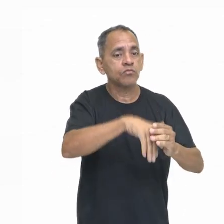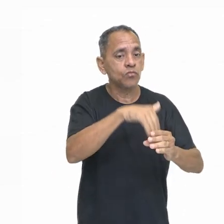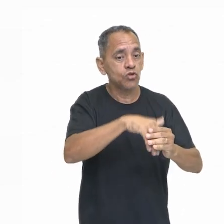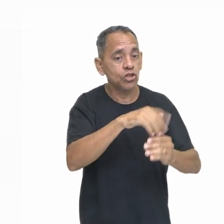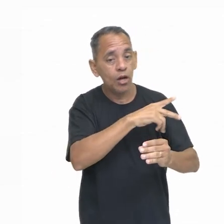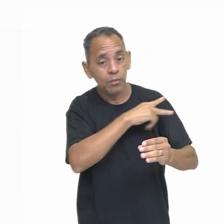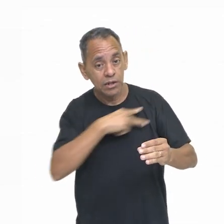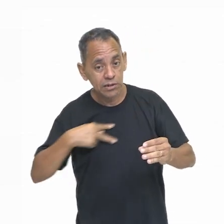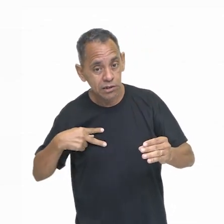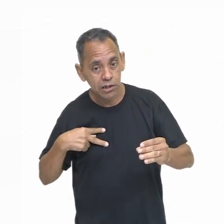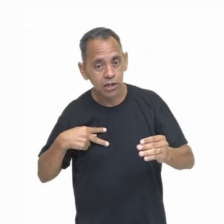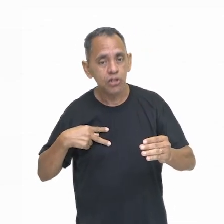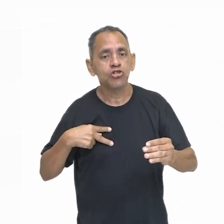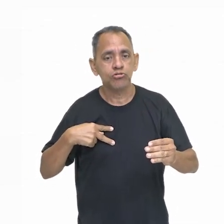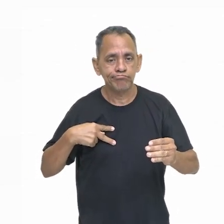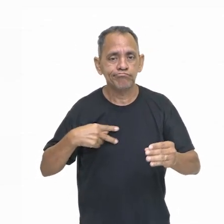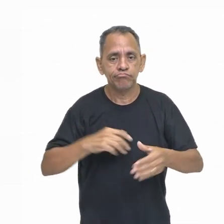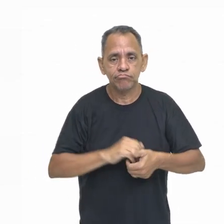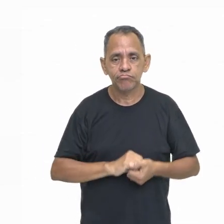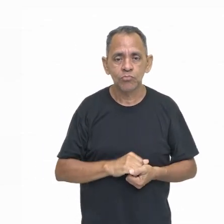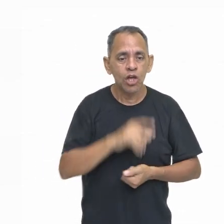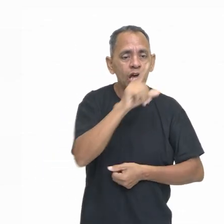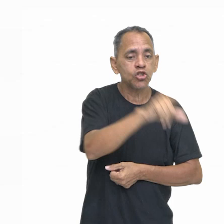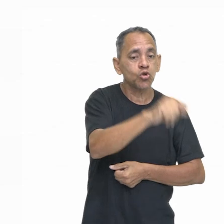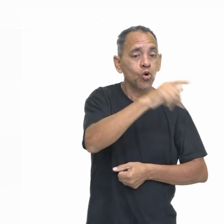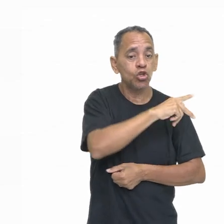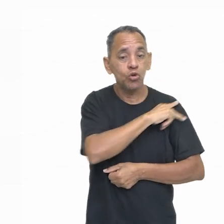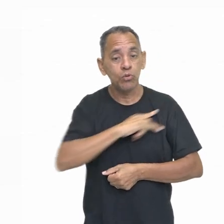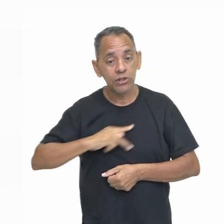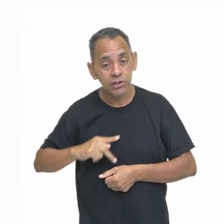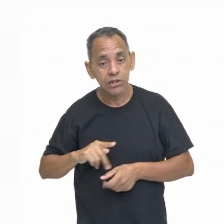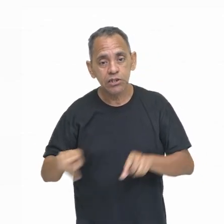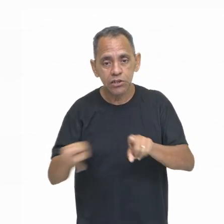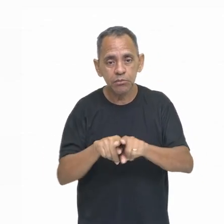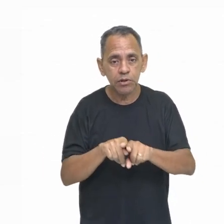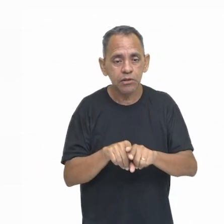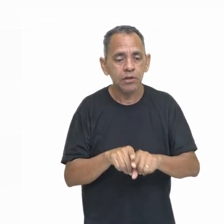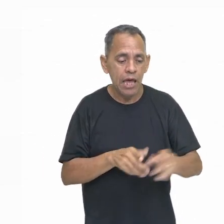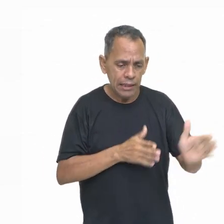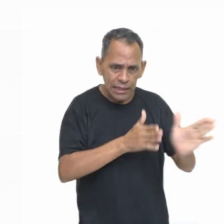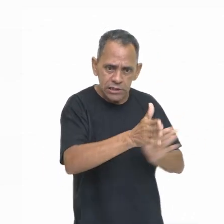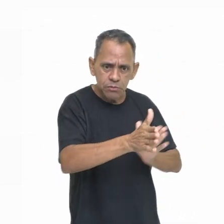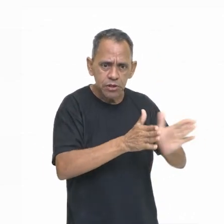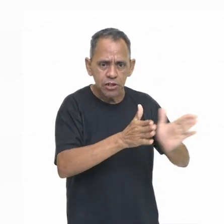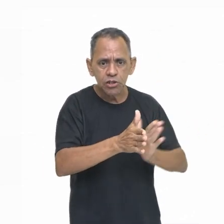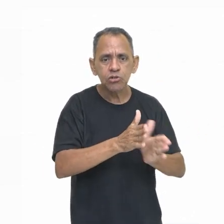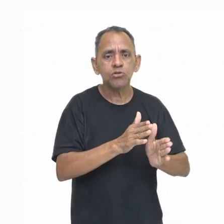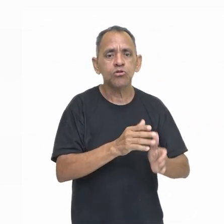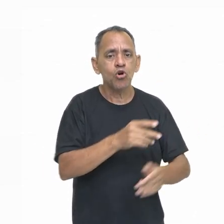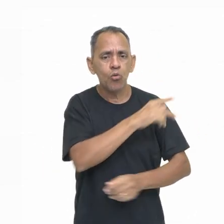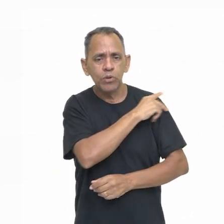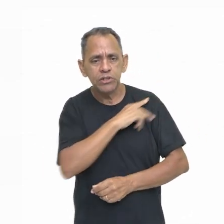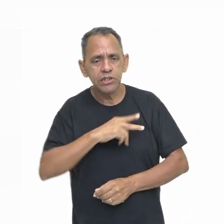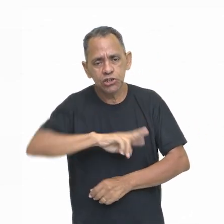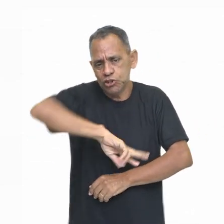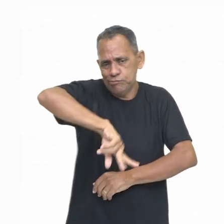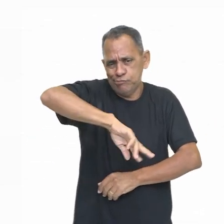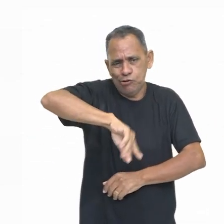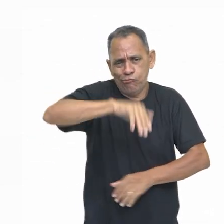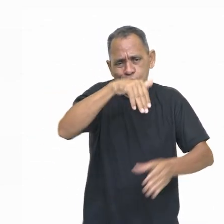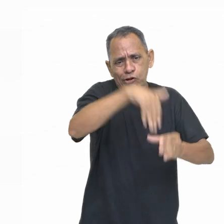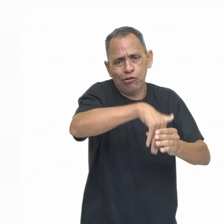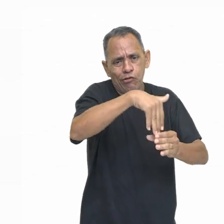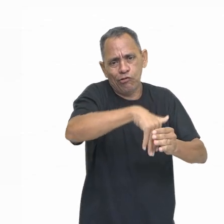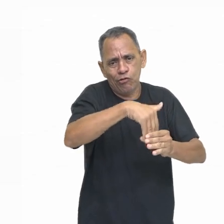pois naquele momento, né, o presidente da República, ele não era eleito através, né,